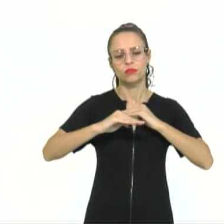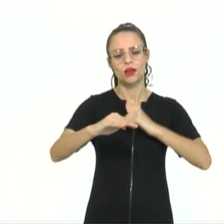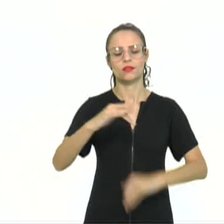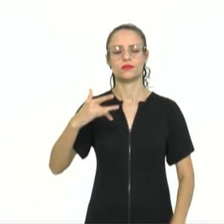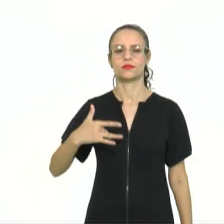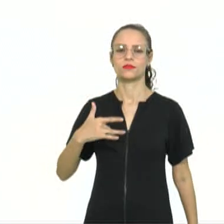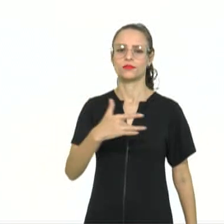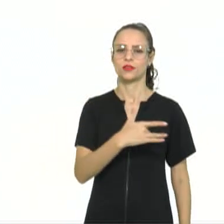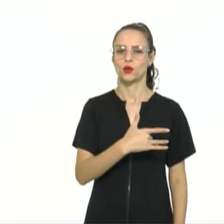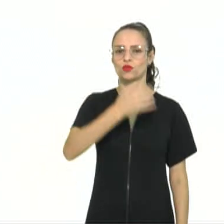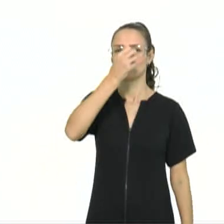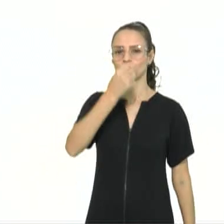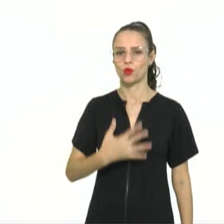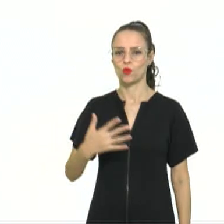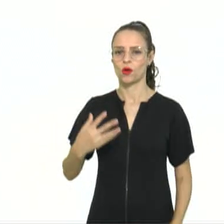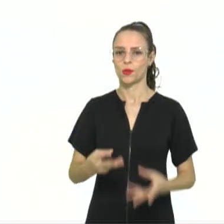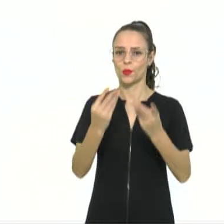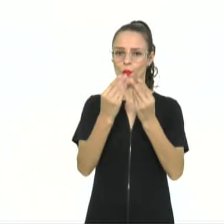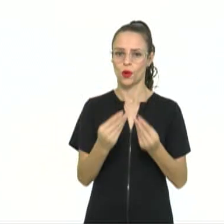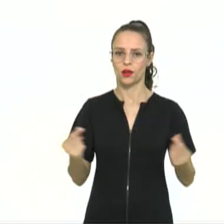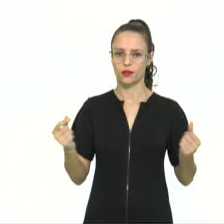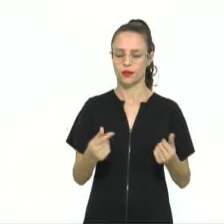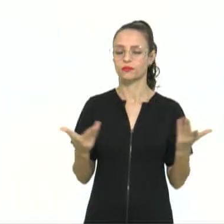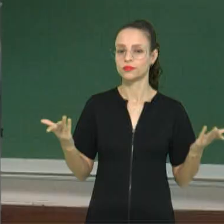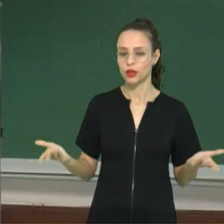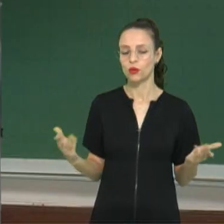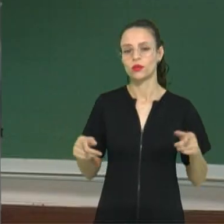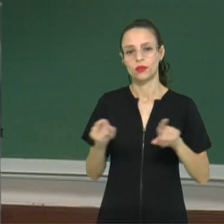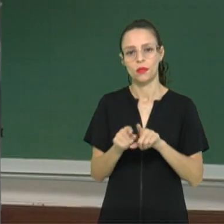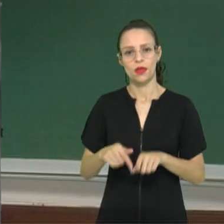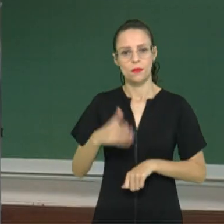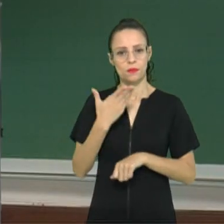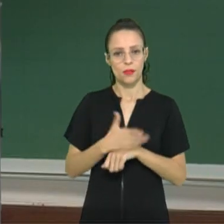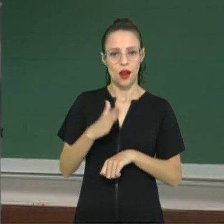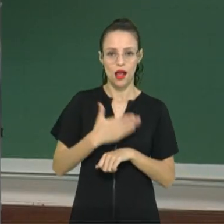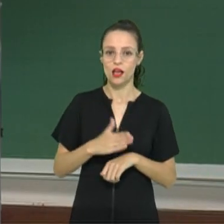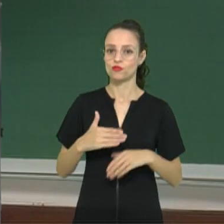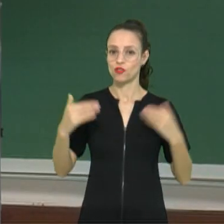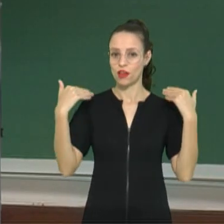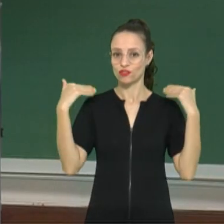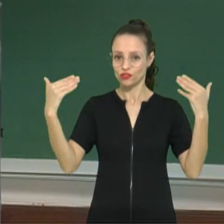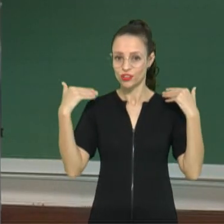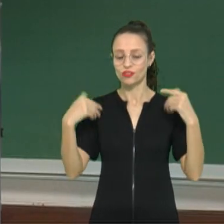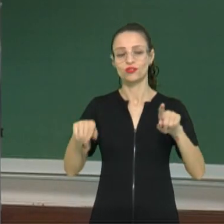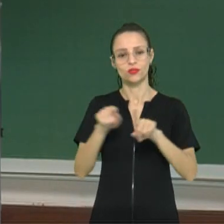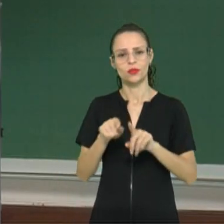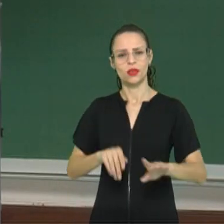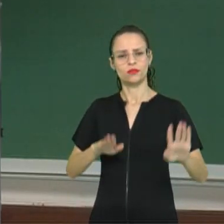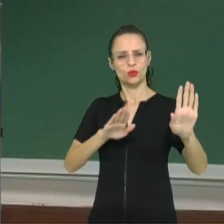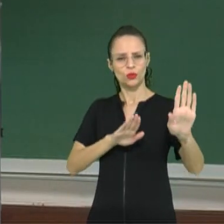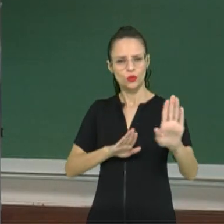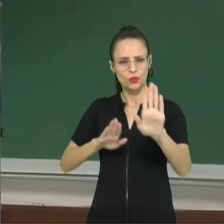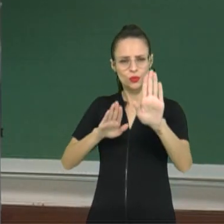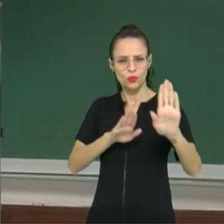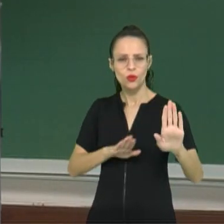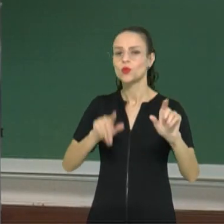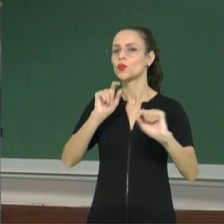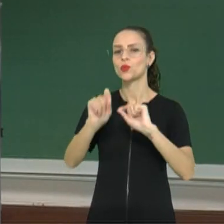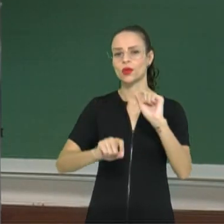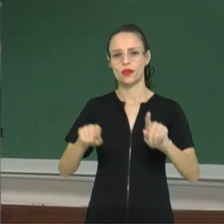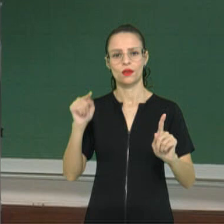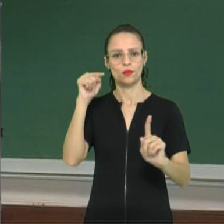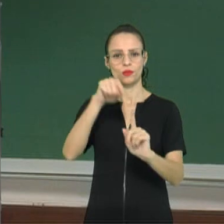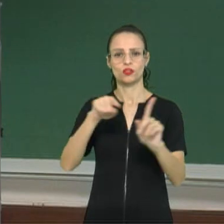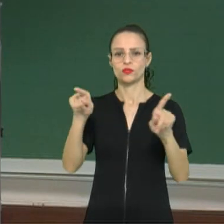saúde em boa qualidade. Então, além da prática da atividade física, né, o Kung Fu visa muito a questão